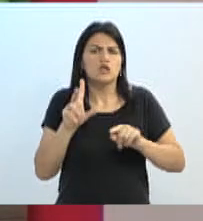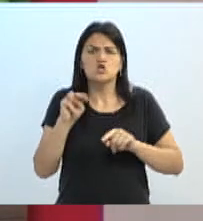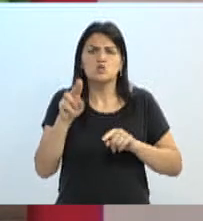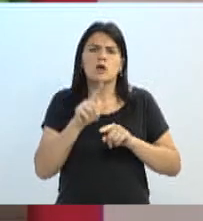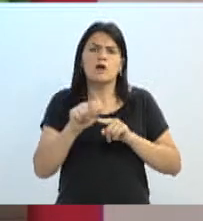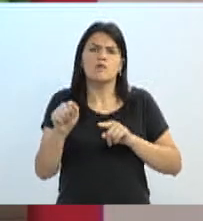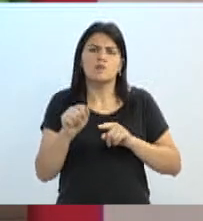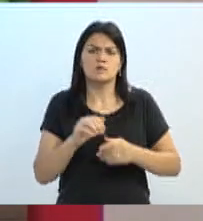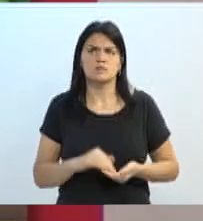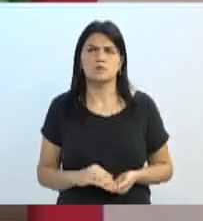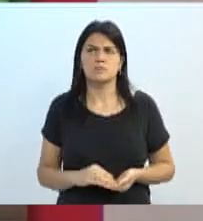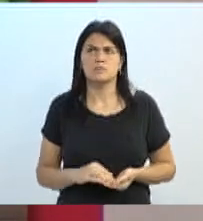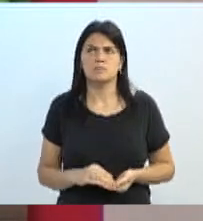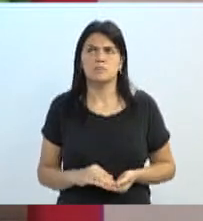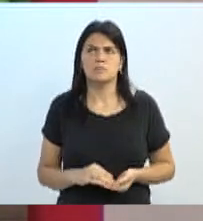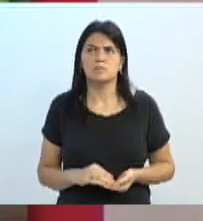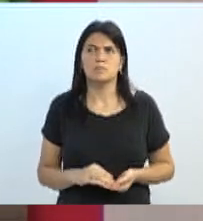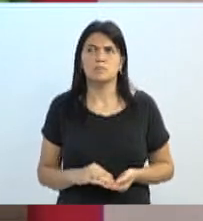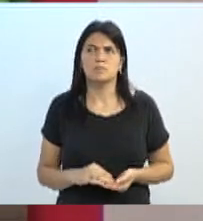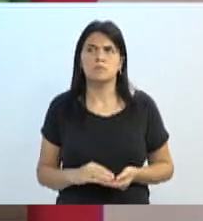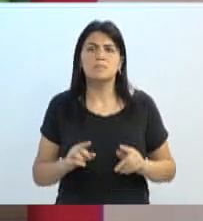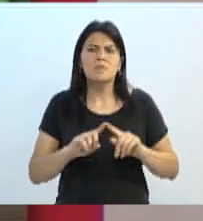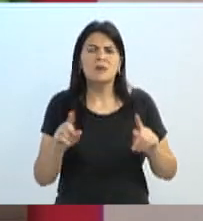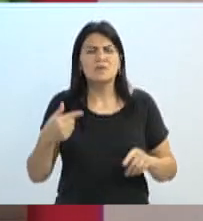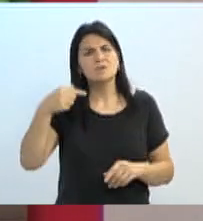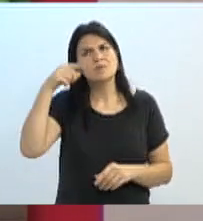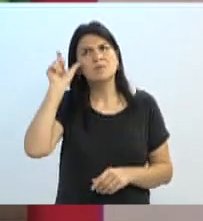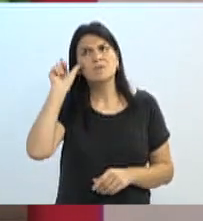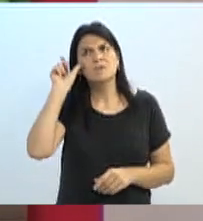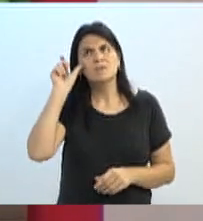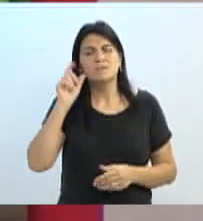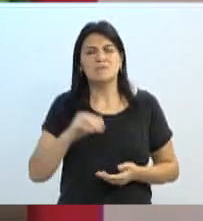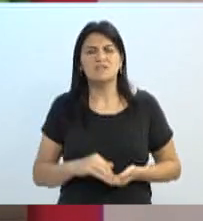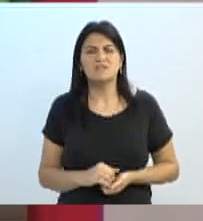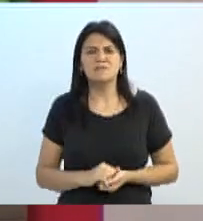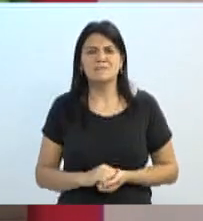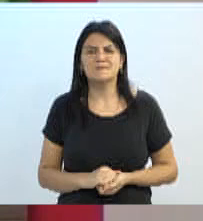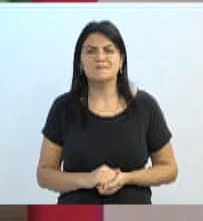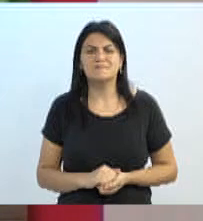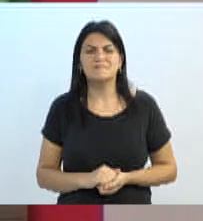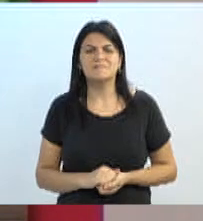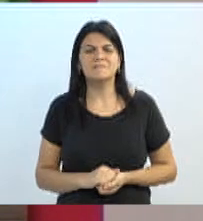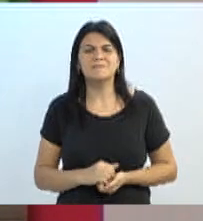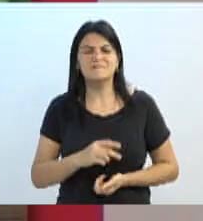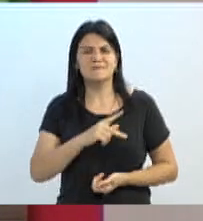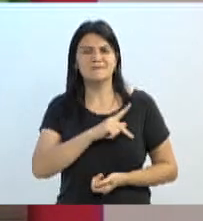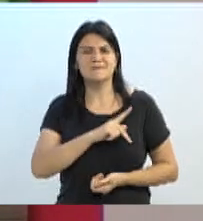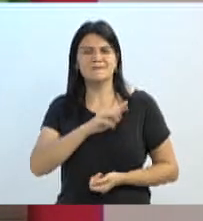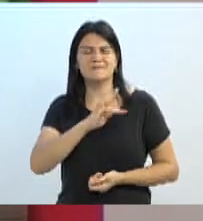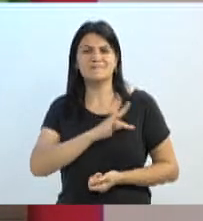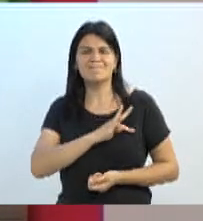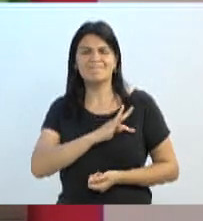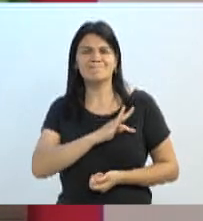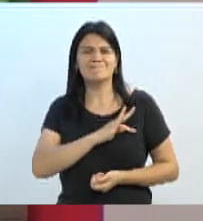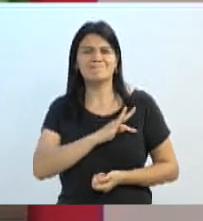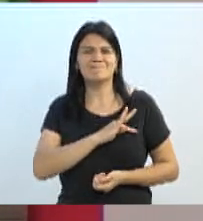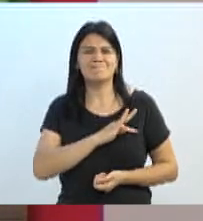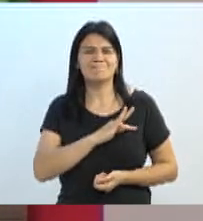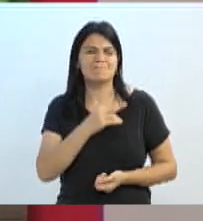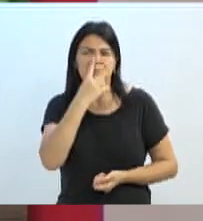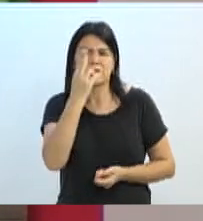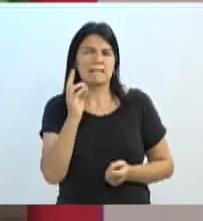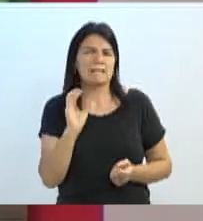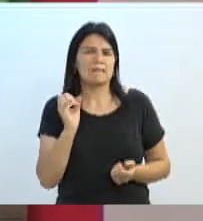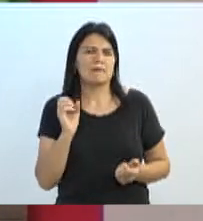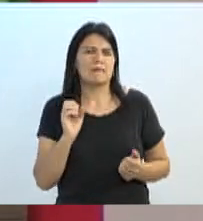nós vimos aqui foi um showzinho do PT. Showzinho do PT, foi o que